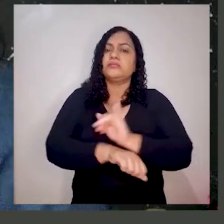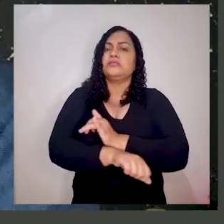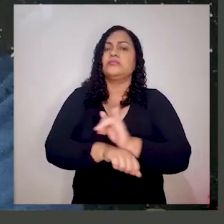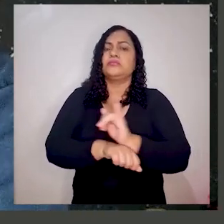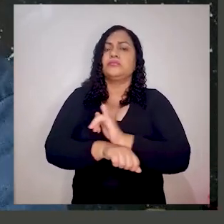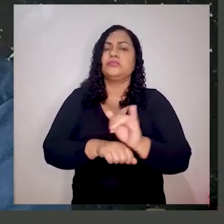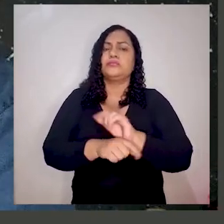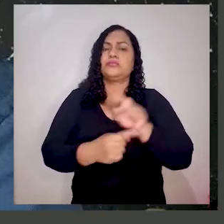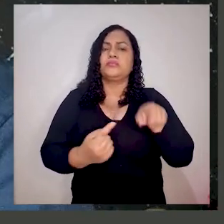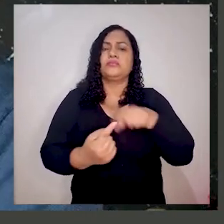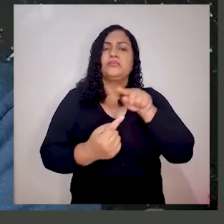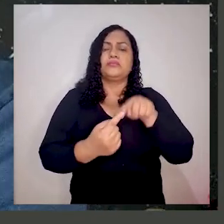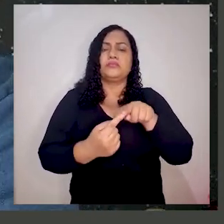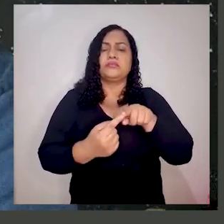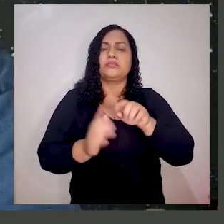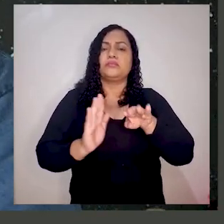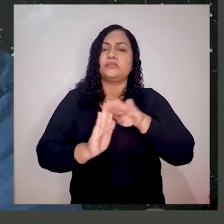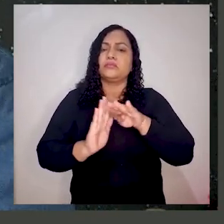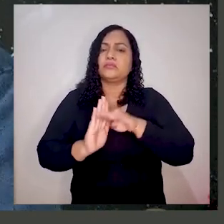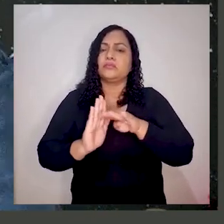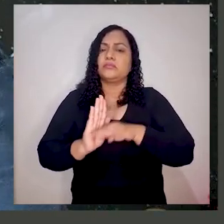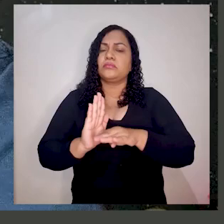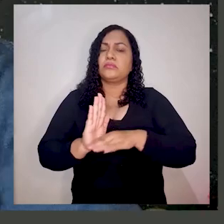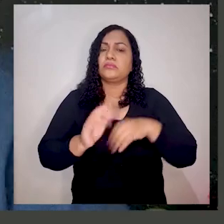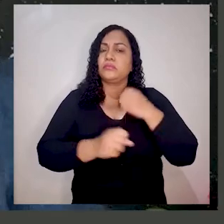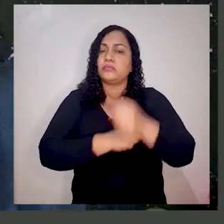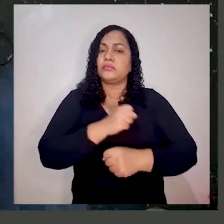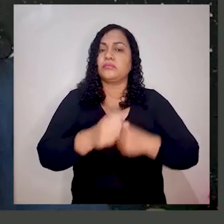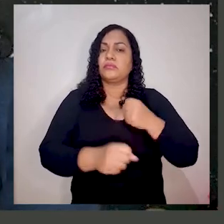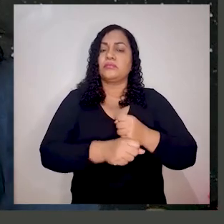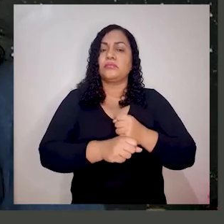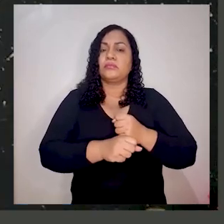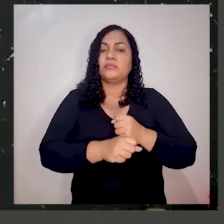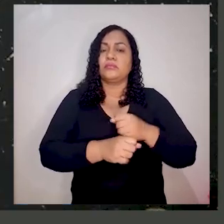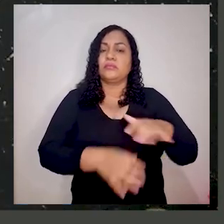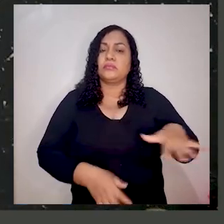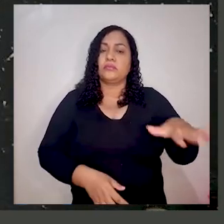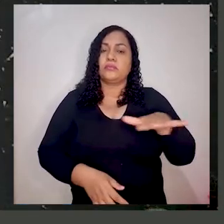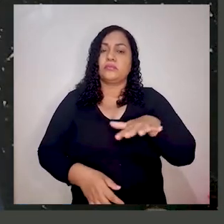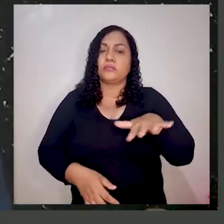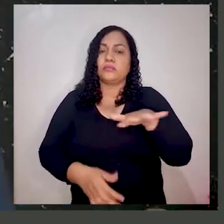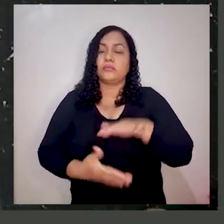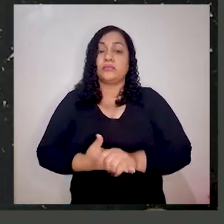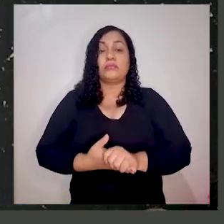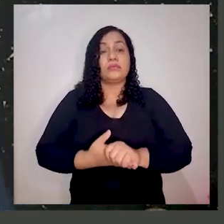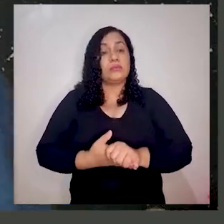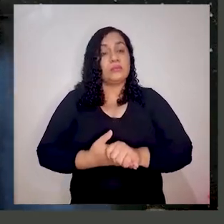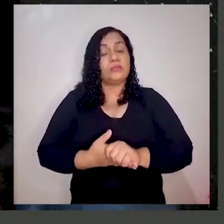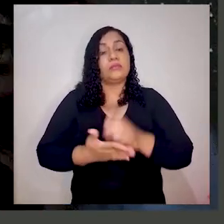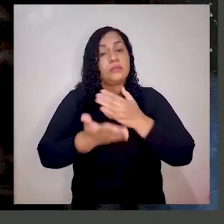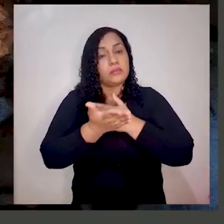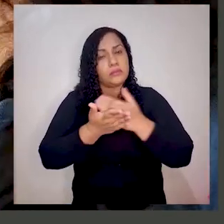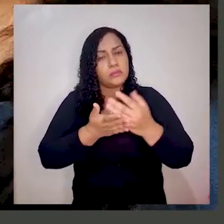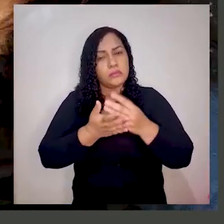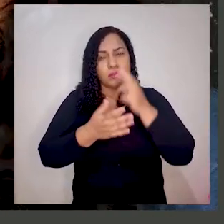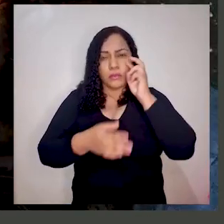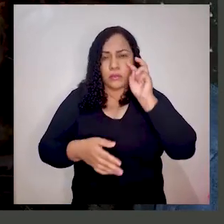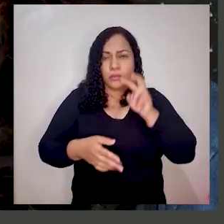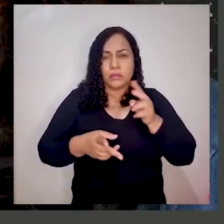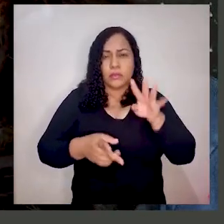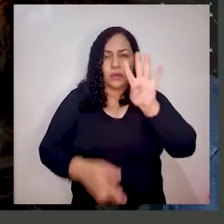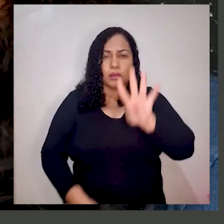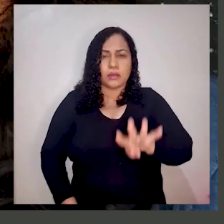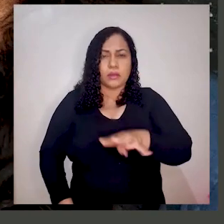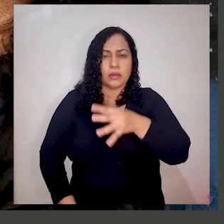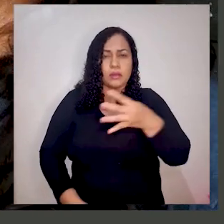traçar as ações, o planejamento anual para aquelas áreas. Então a gente começa observando essa tabela aqui,